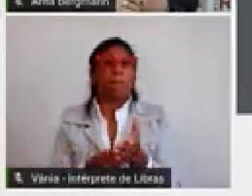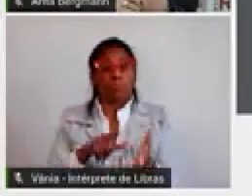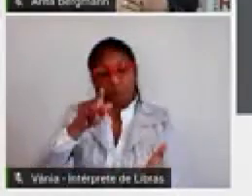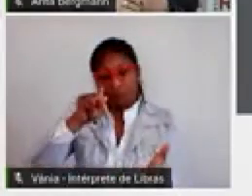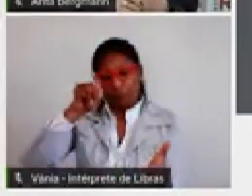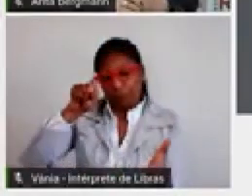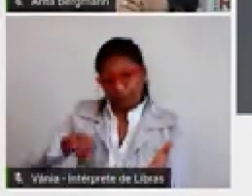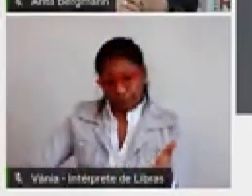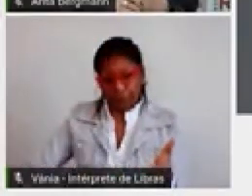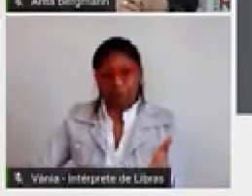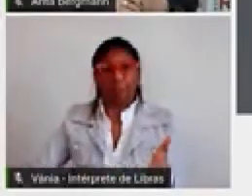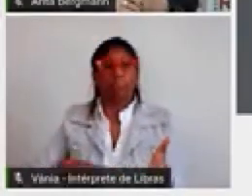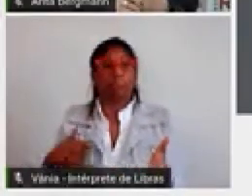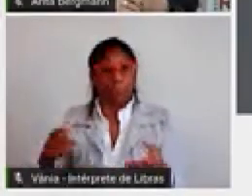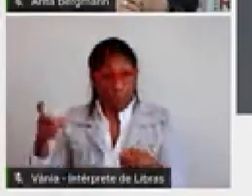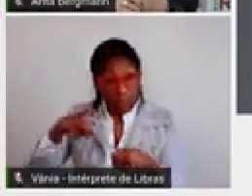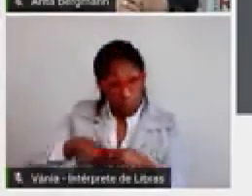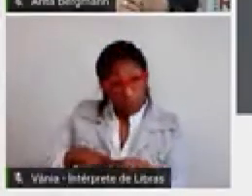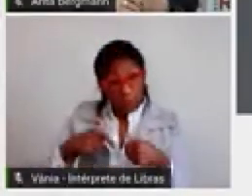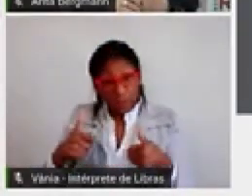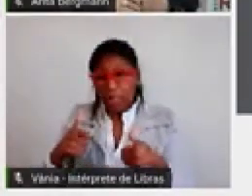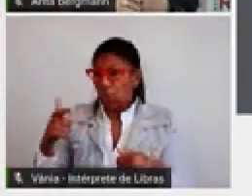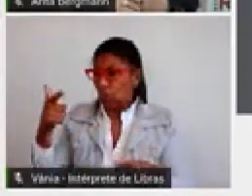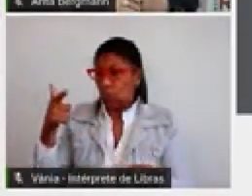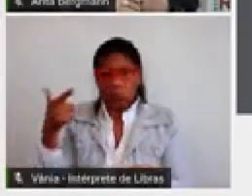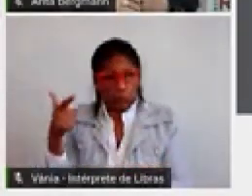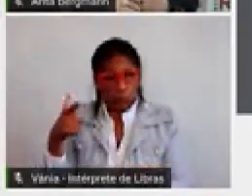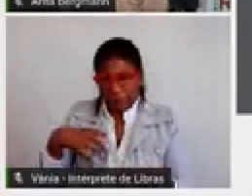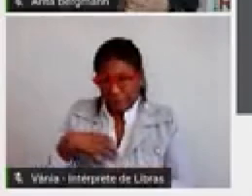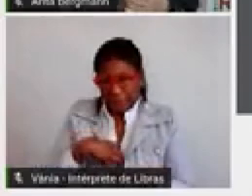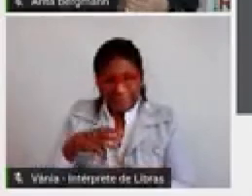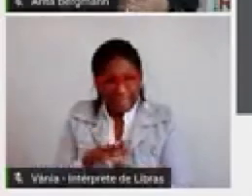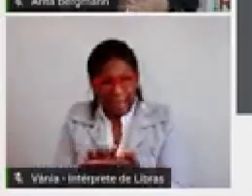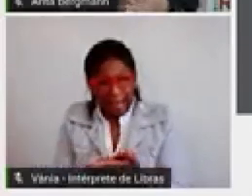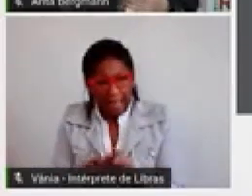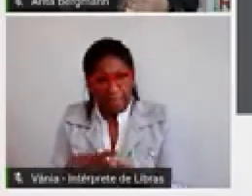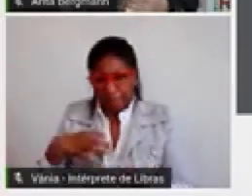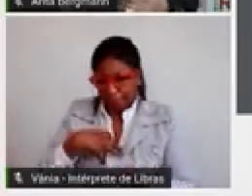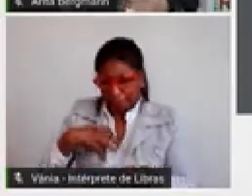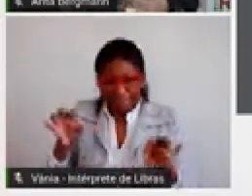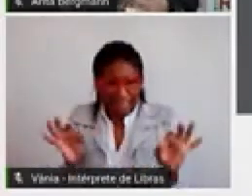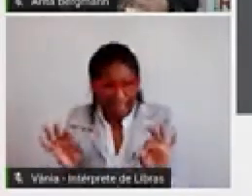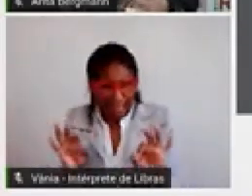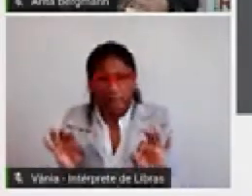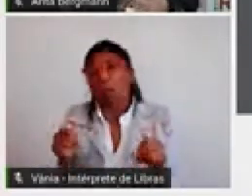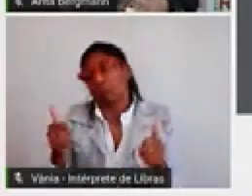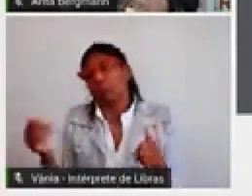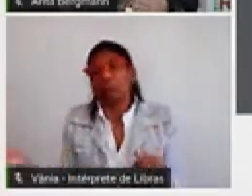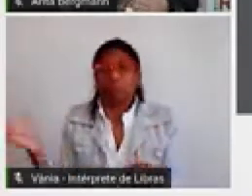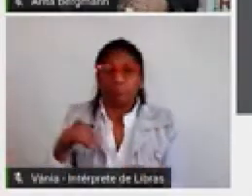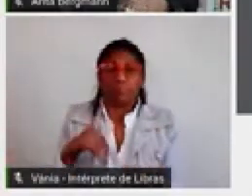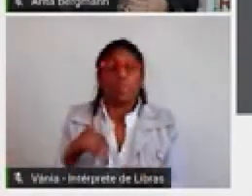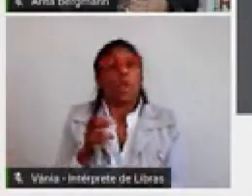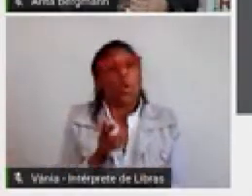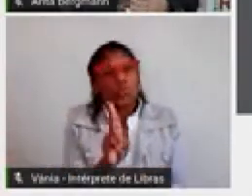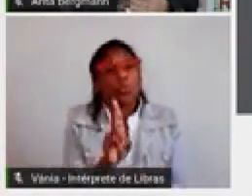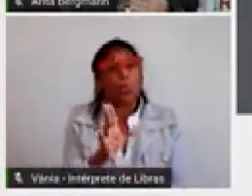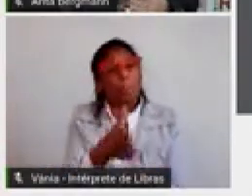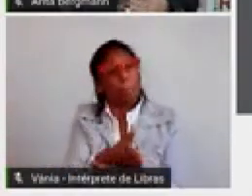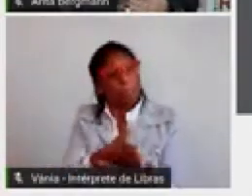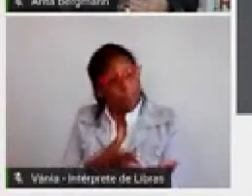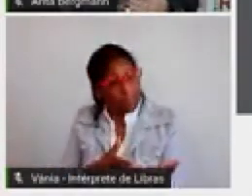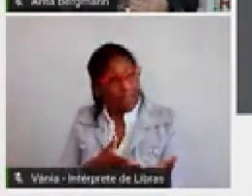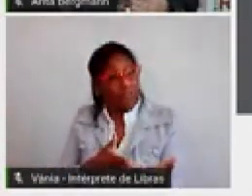questão dos sintomas que estão ou não tendo em sala de aula. O modelo híbrido continua para todos, com as aulas